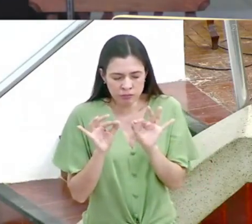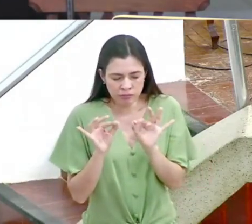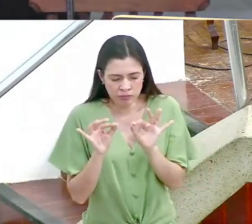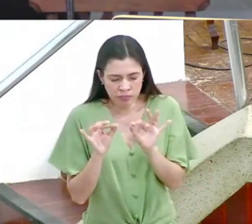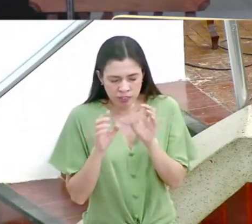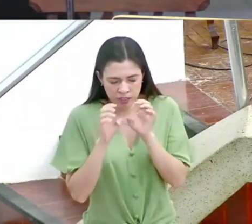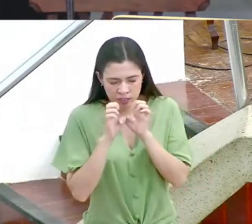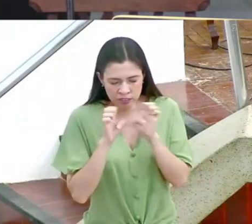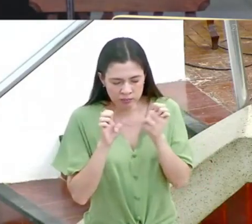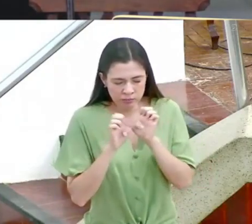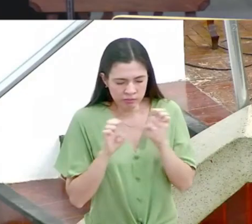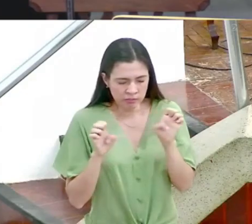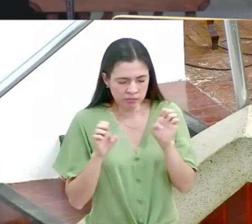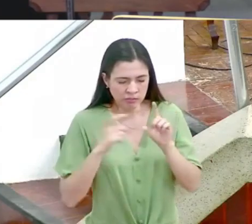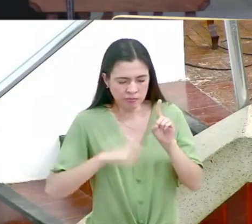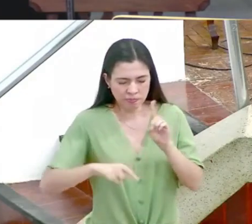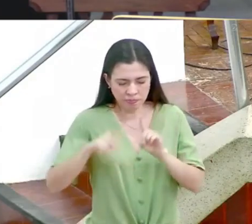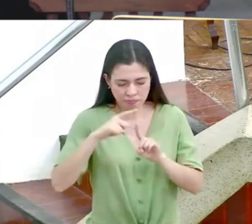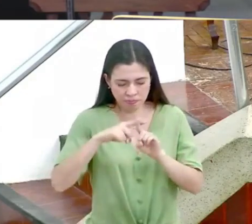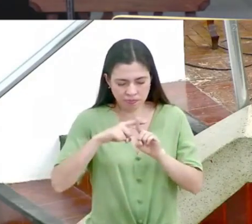Evangelho da